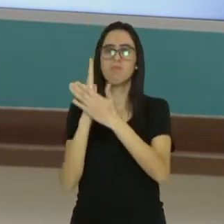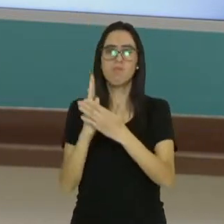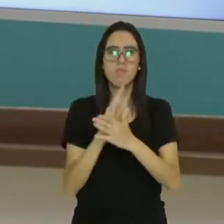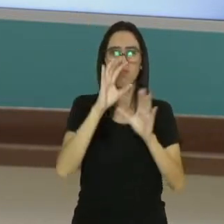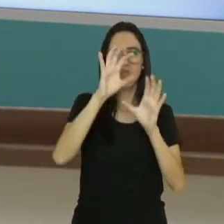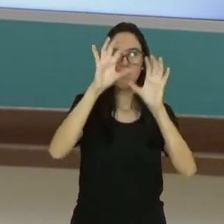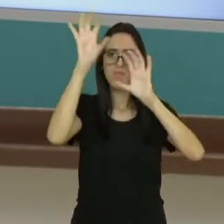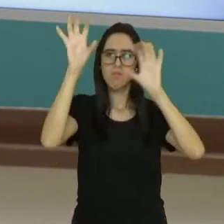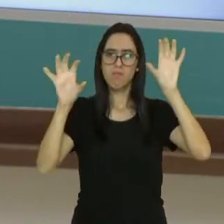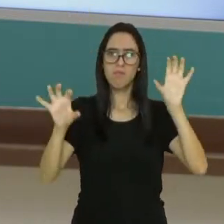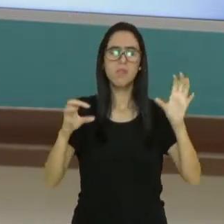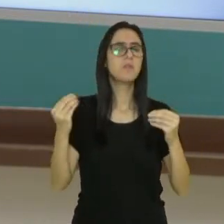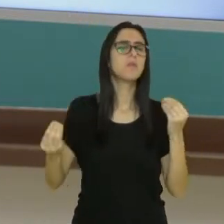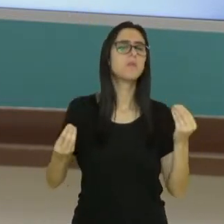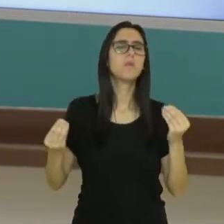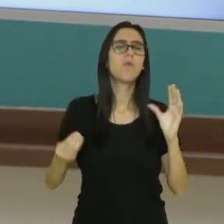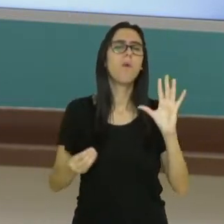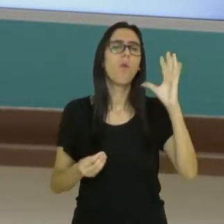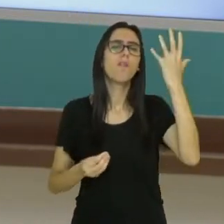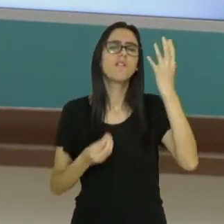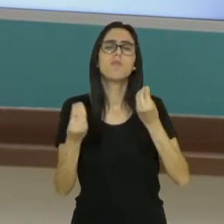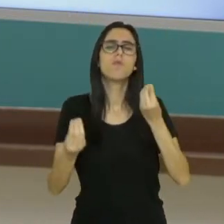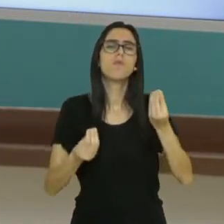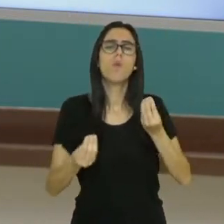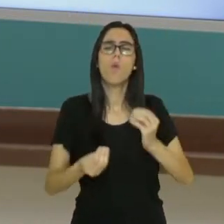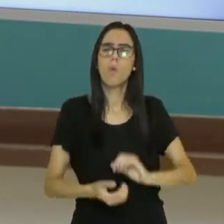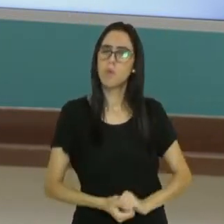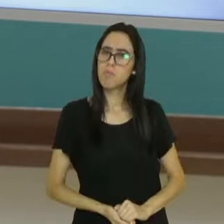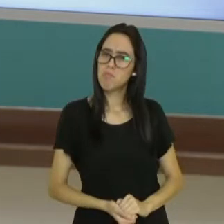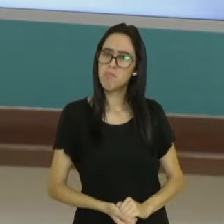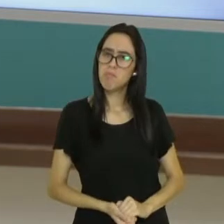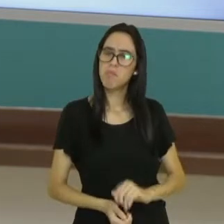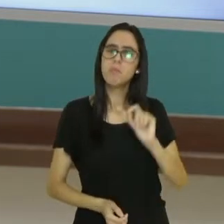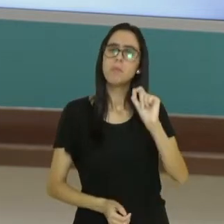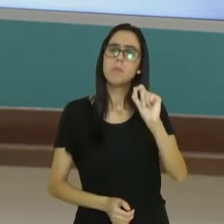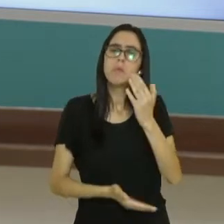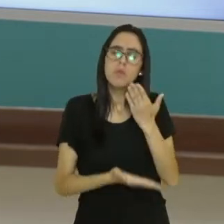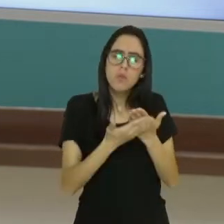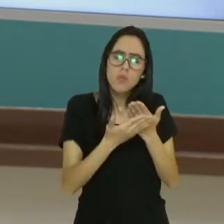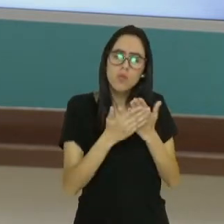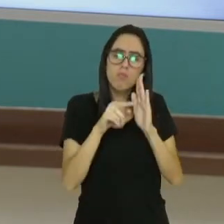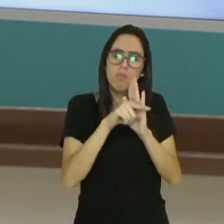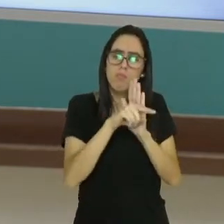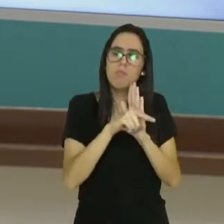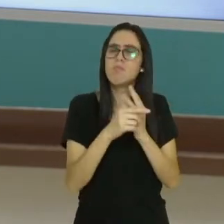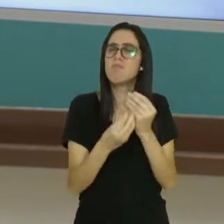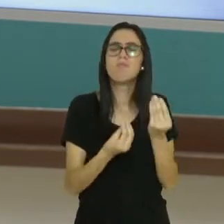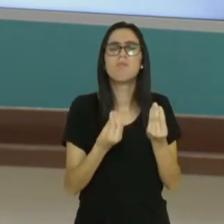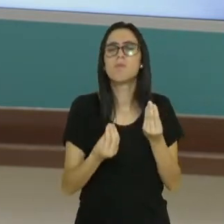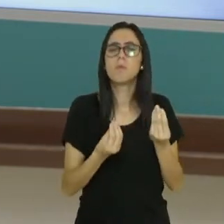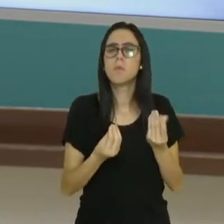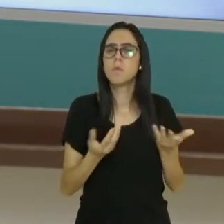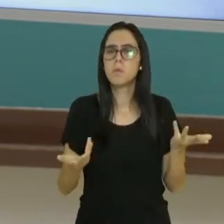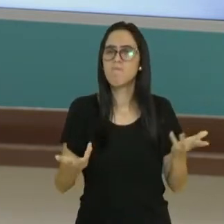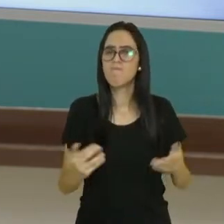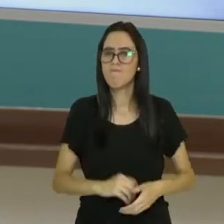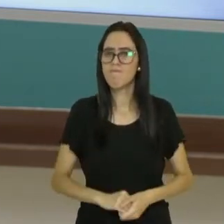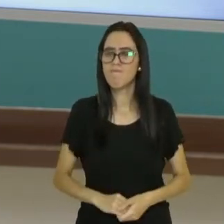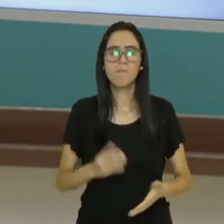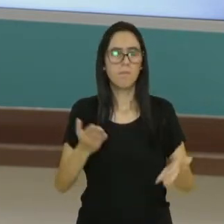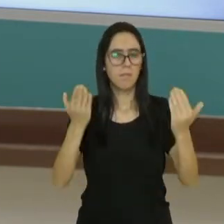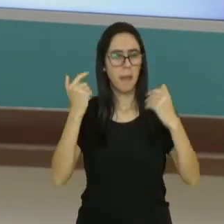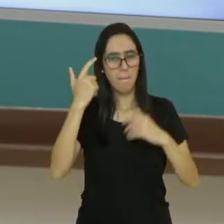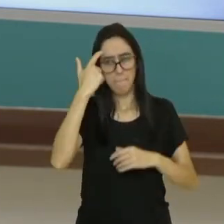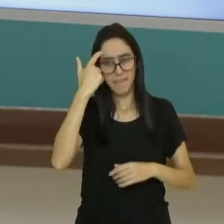continentes aconteceu, como tudo isso aconteceu? Quais os estudos desenvolvidos para a gente entender tudo isso? Vamos